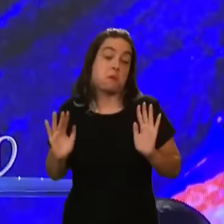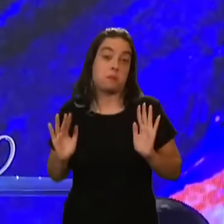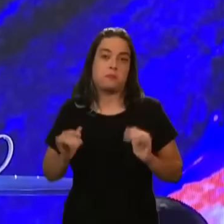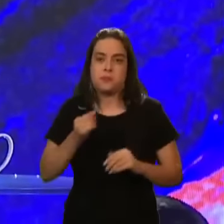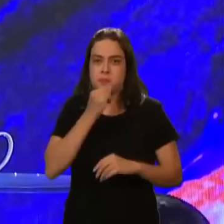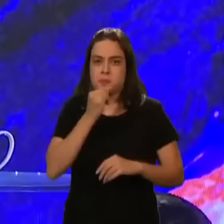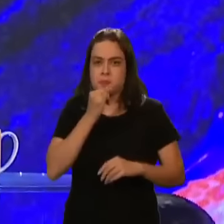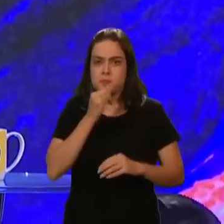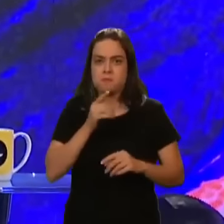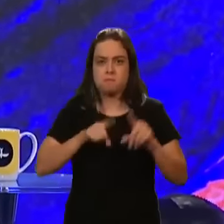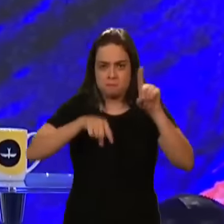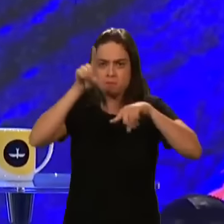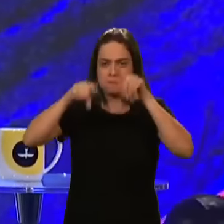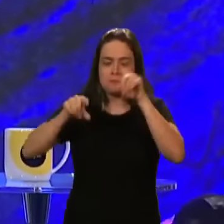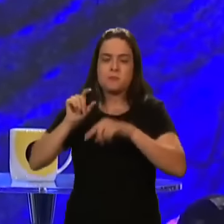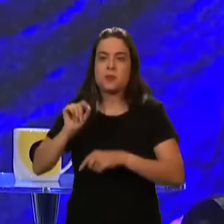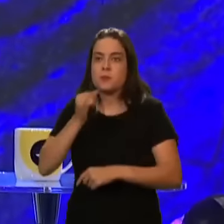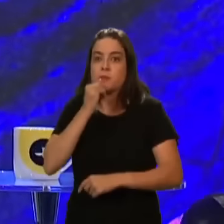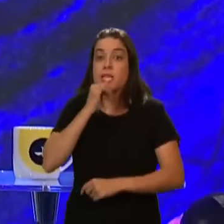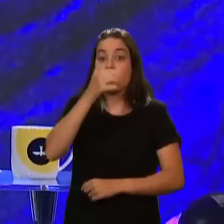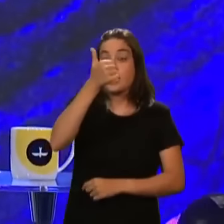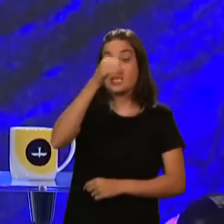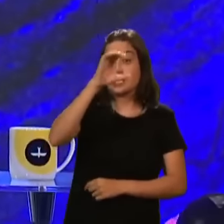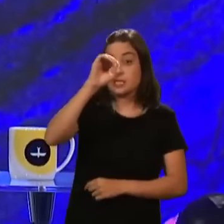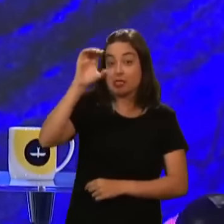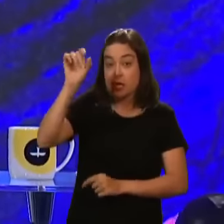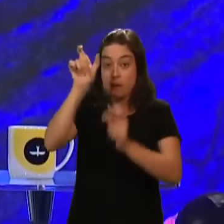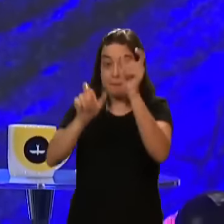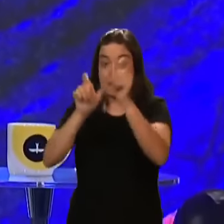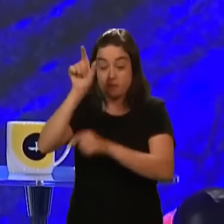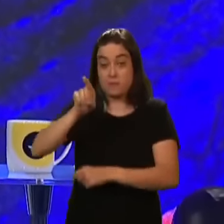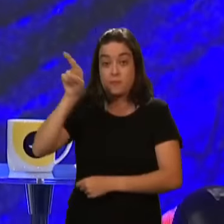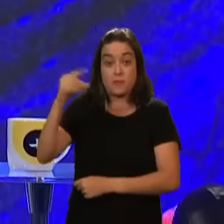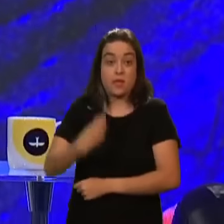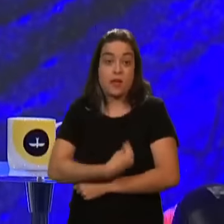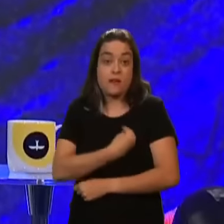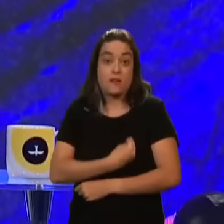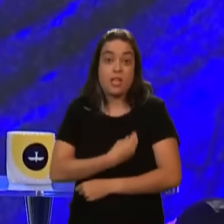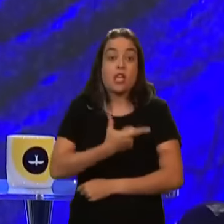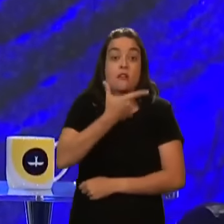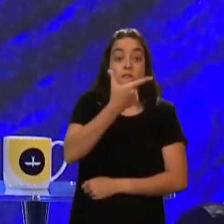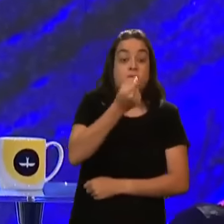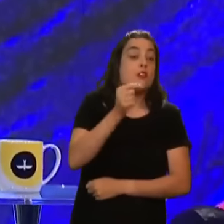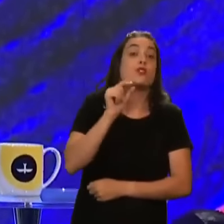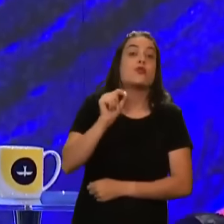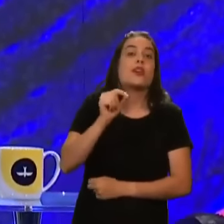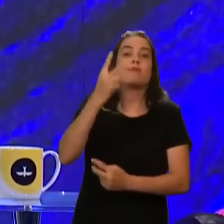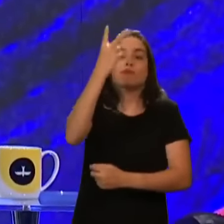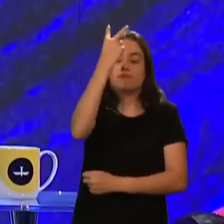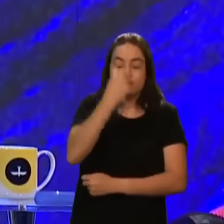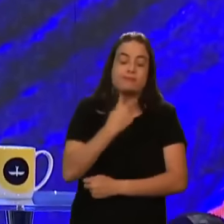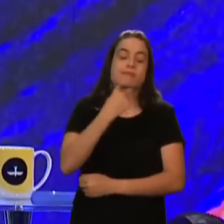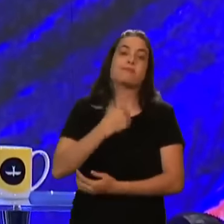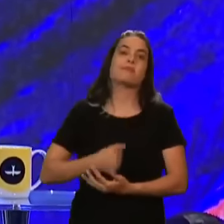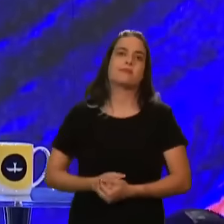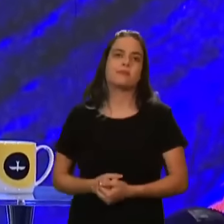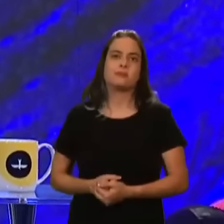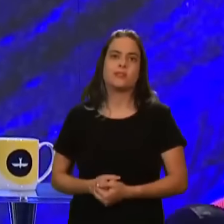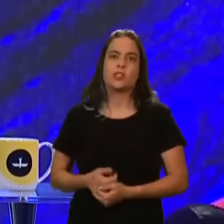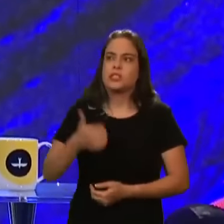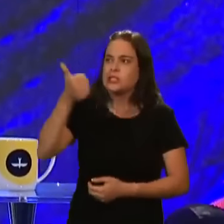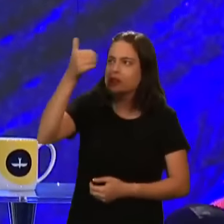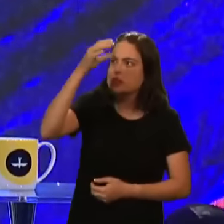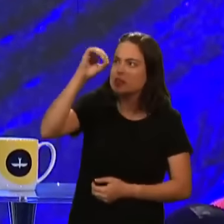que eu peguei aqui. De cada 100 pessoas lá na Galileia, 20 eram totalmente cegas. Imagina, de cada